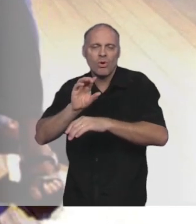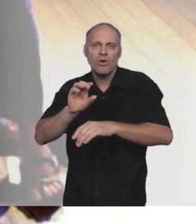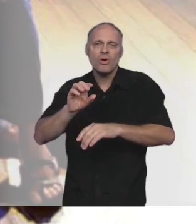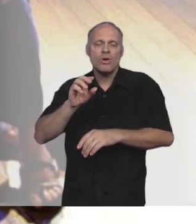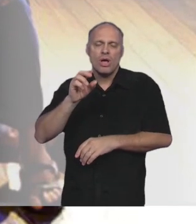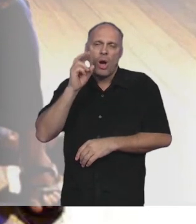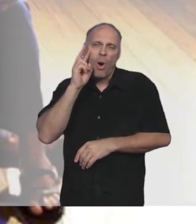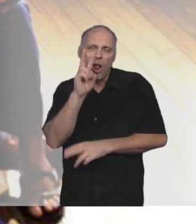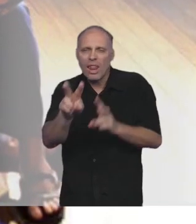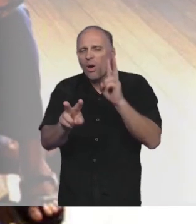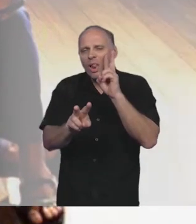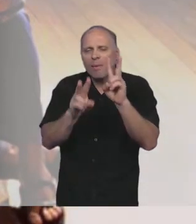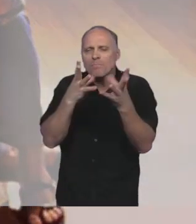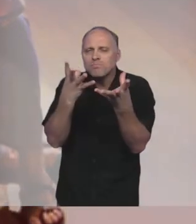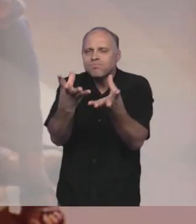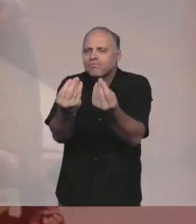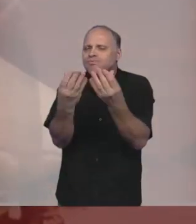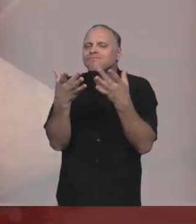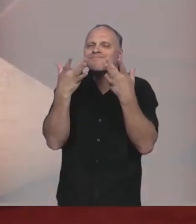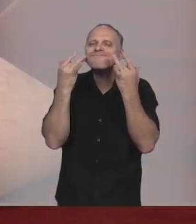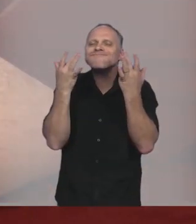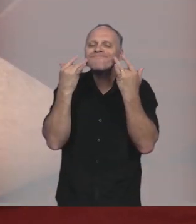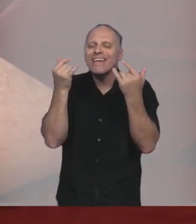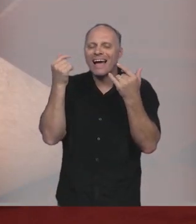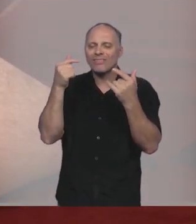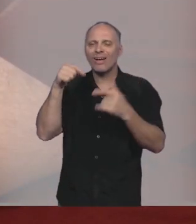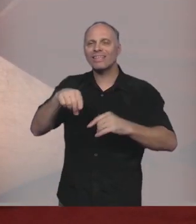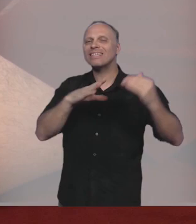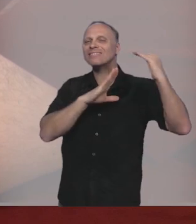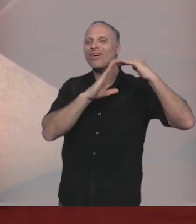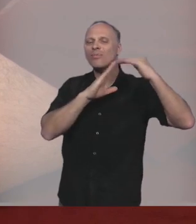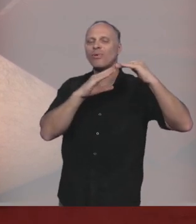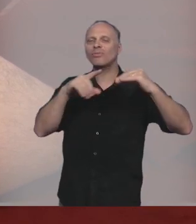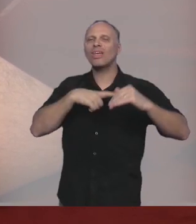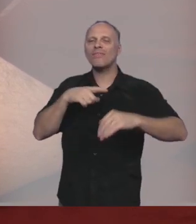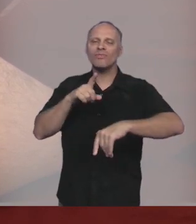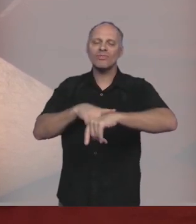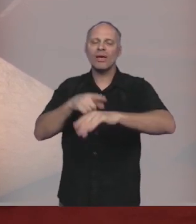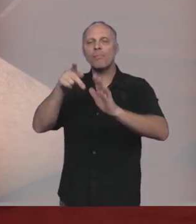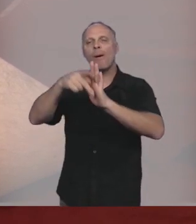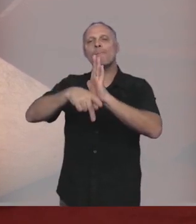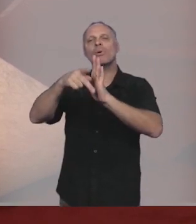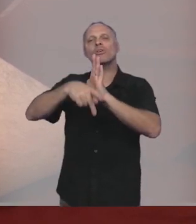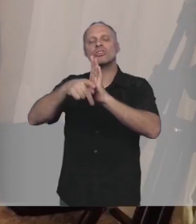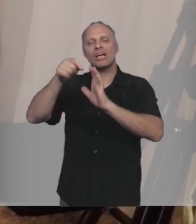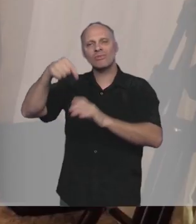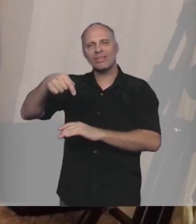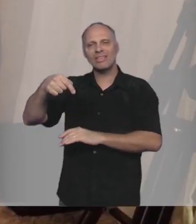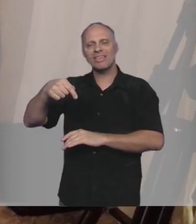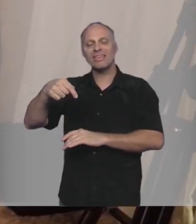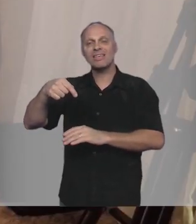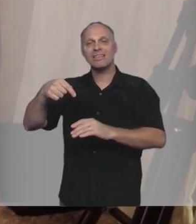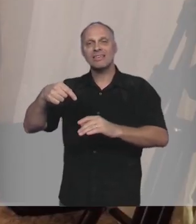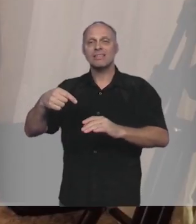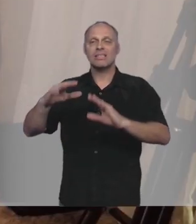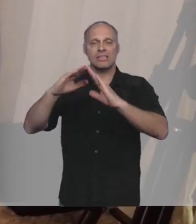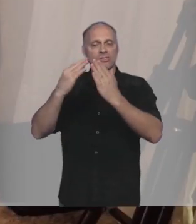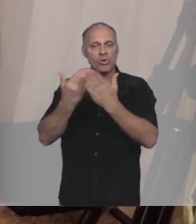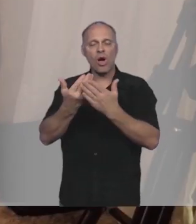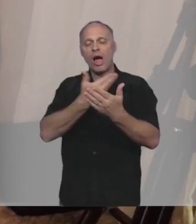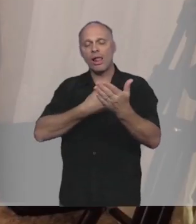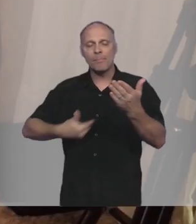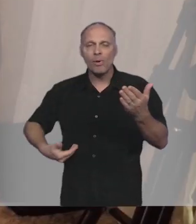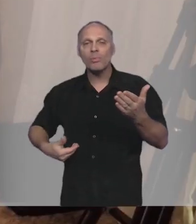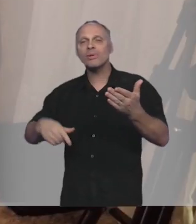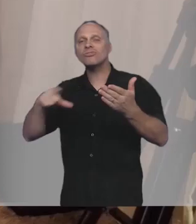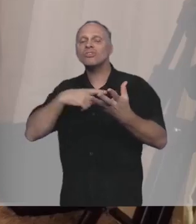Nunca assisti muito teatro na minha vida. Em São Leopoldo teve uma época em que haviam projetos institucionais e